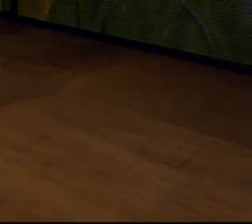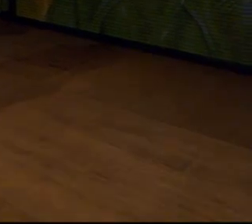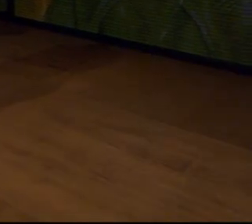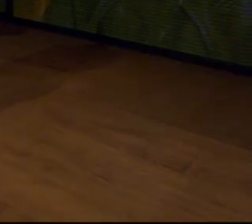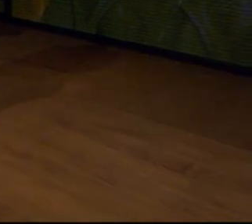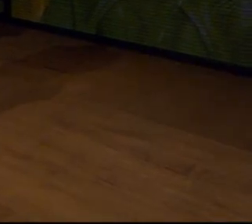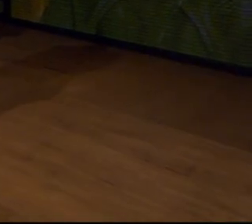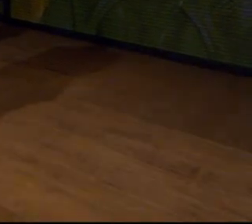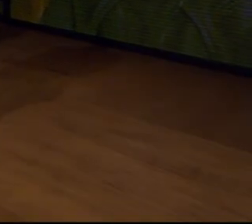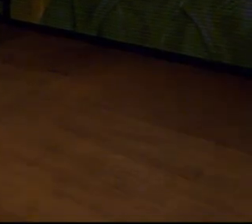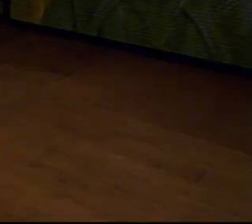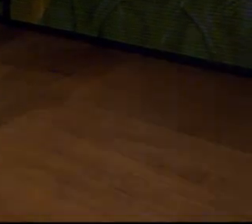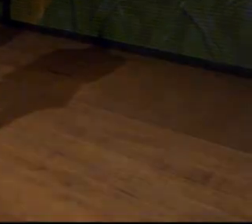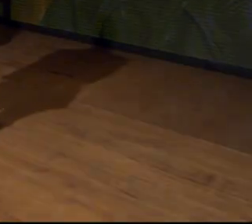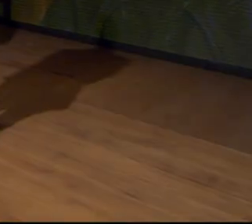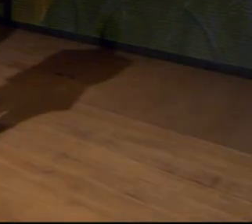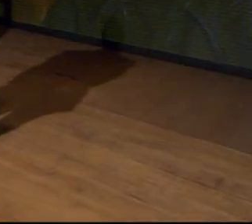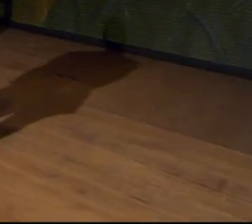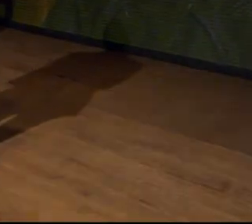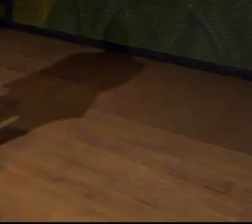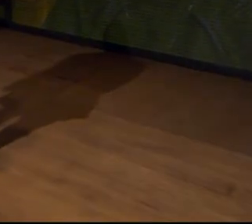Otília. Hoje é dia, né?